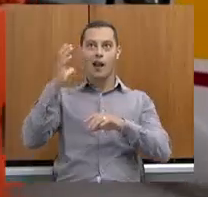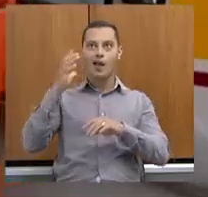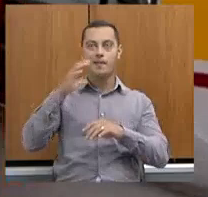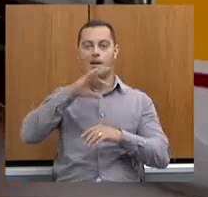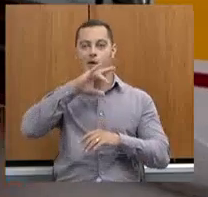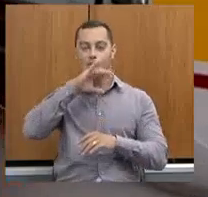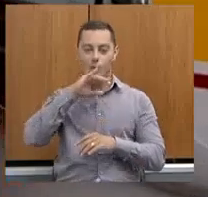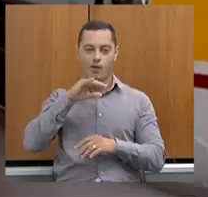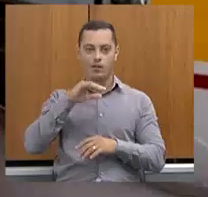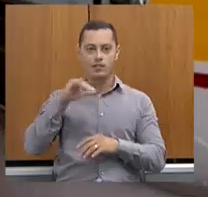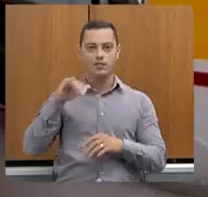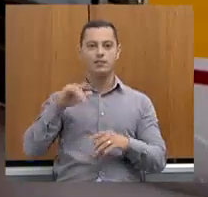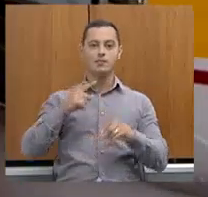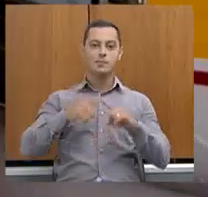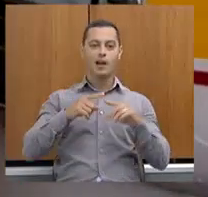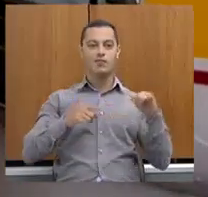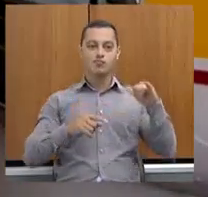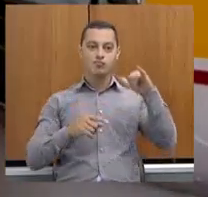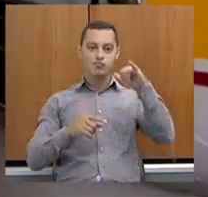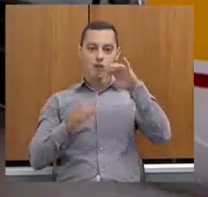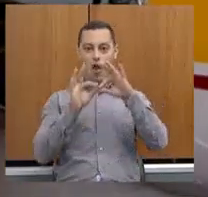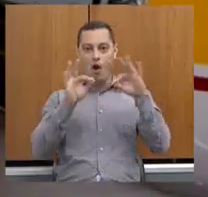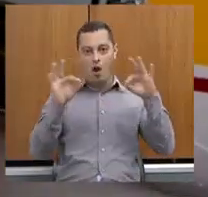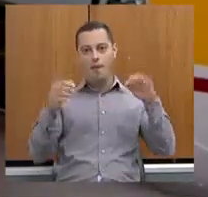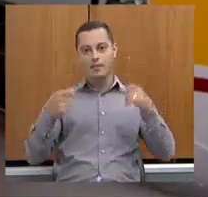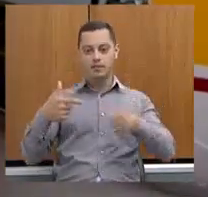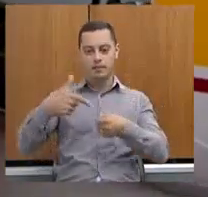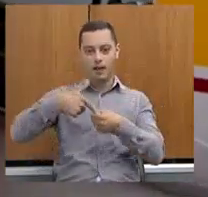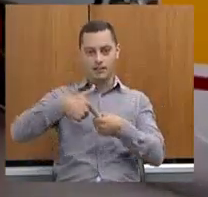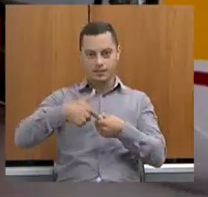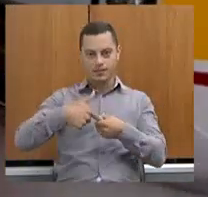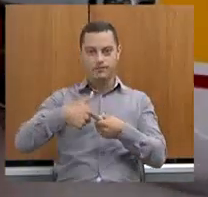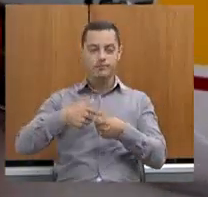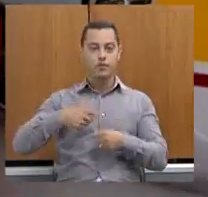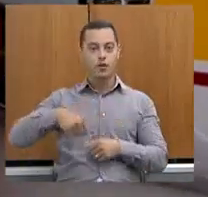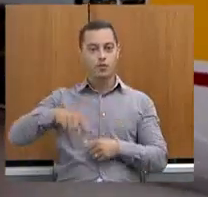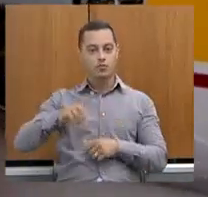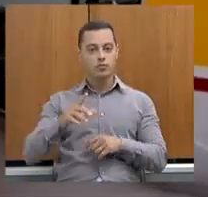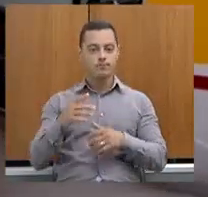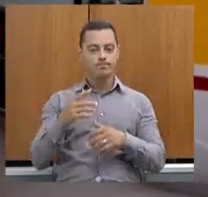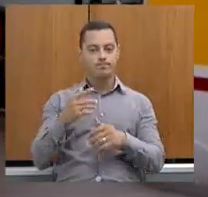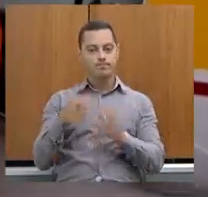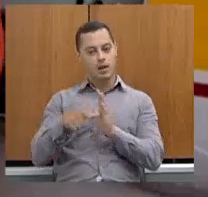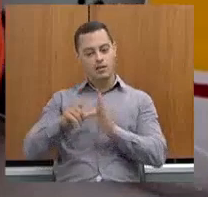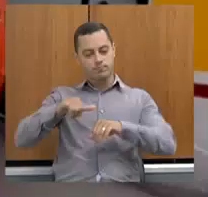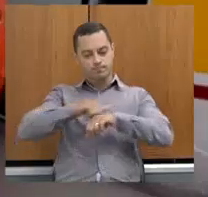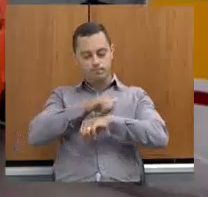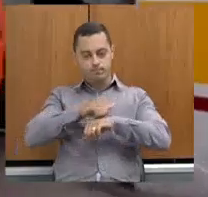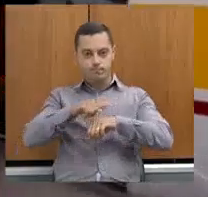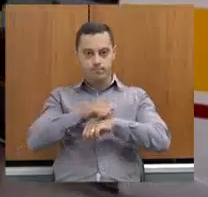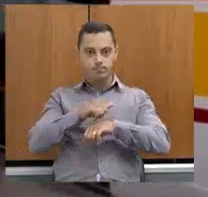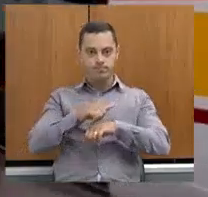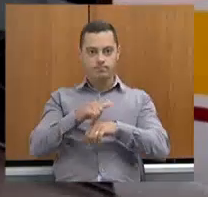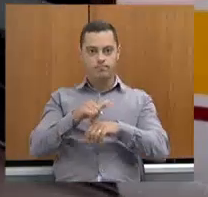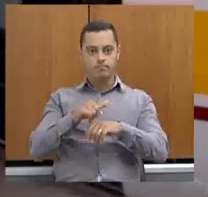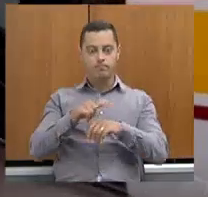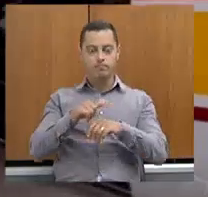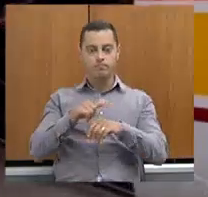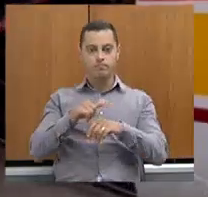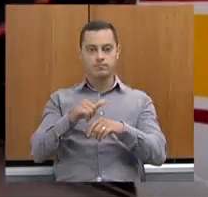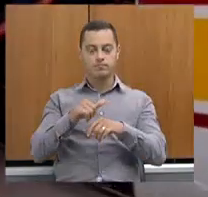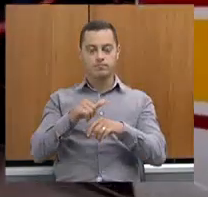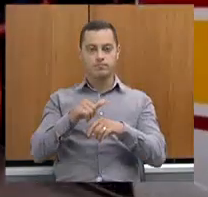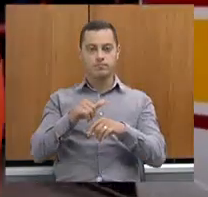porque é um voo longo nós vamos ter que parar para abastecer então a gente fez um novo mapeamento então nós fizemos o Brief juntamente